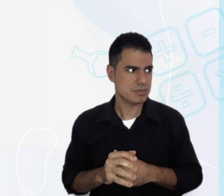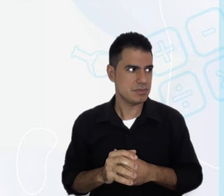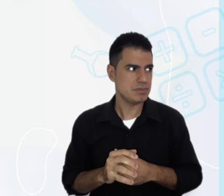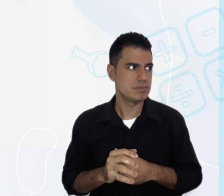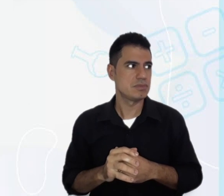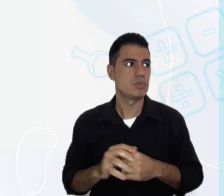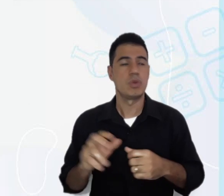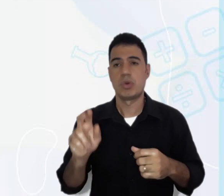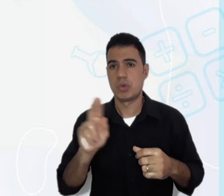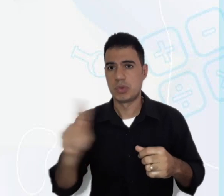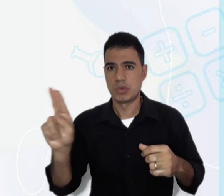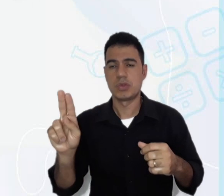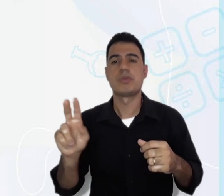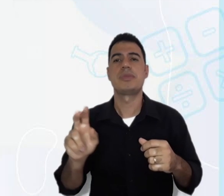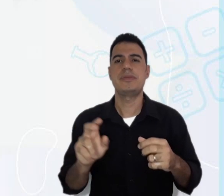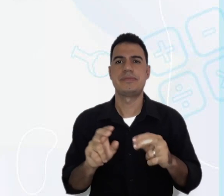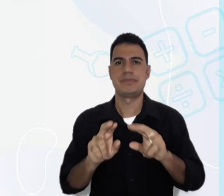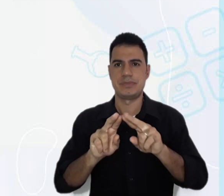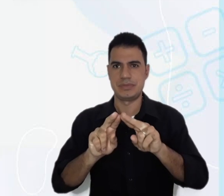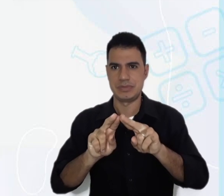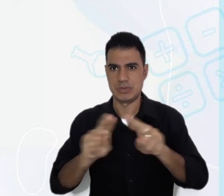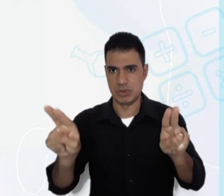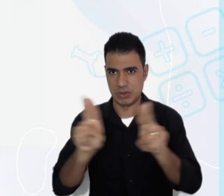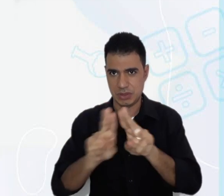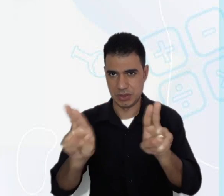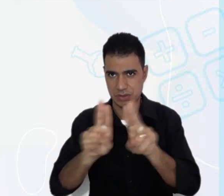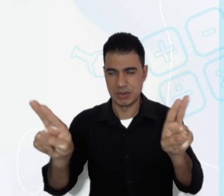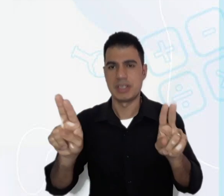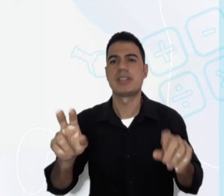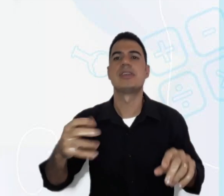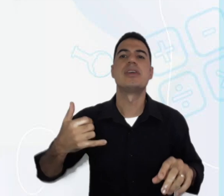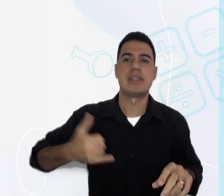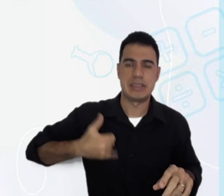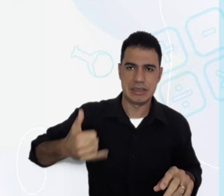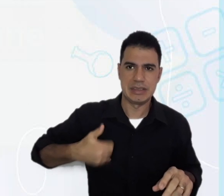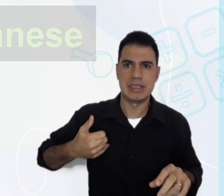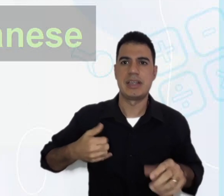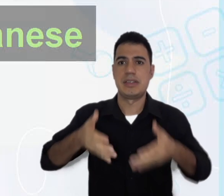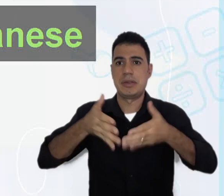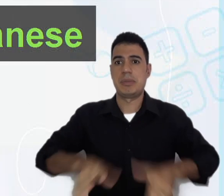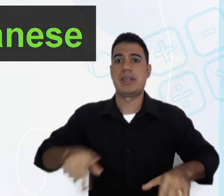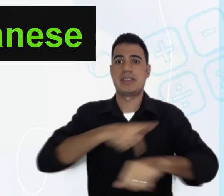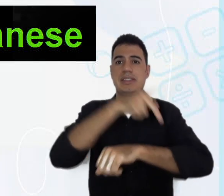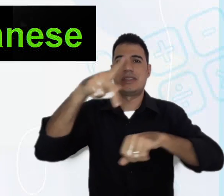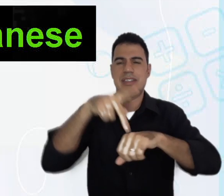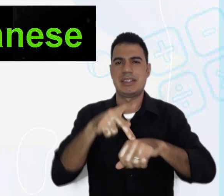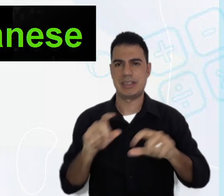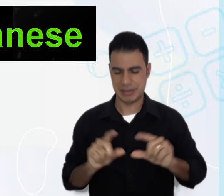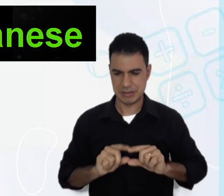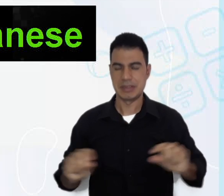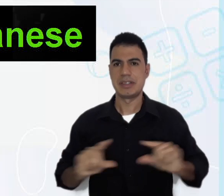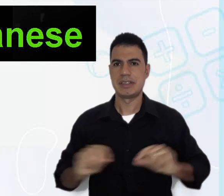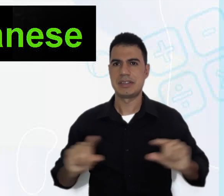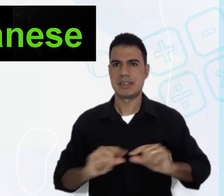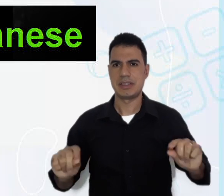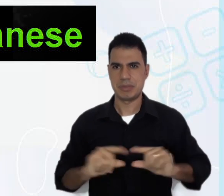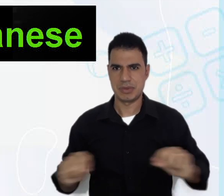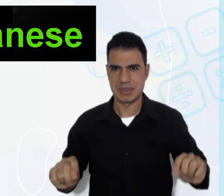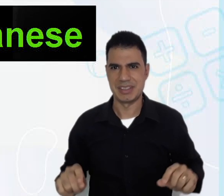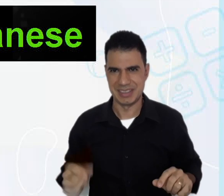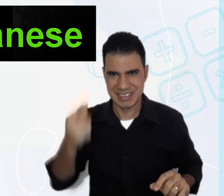Surname, Andromeda. Age, 13 years old. E nationality,